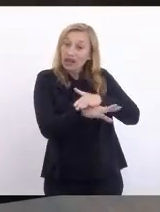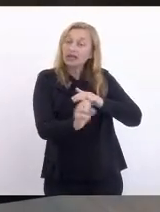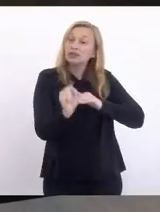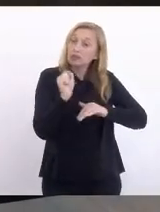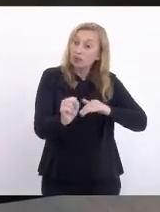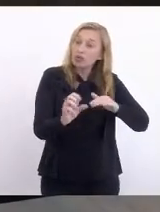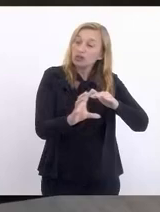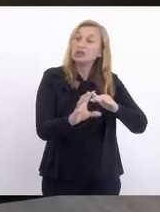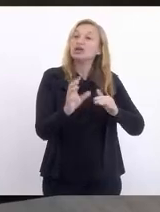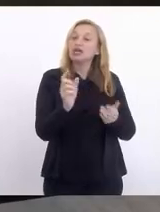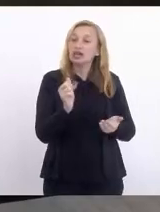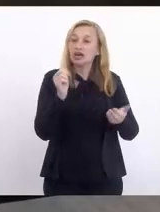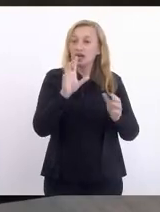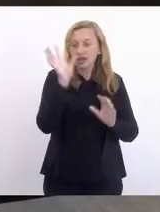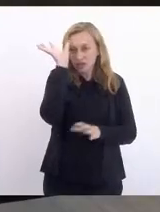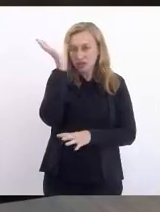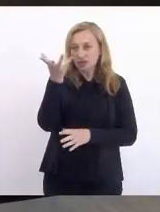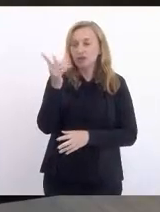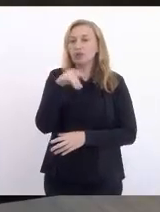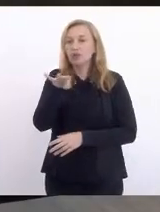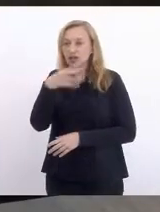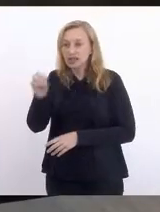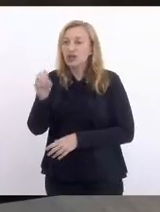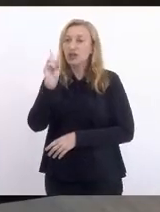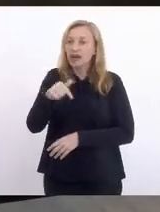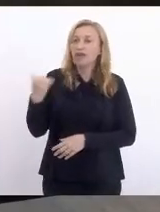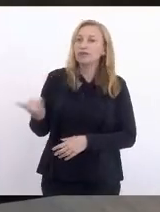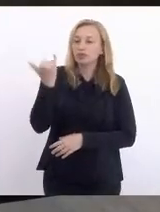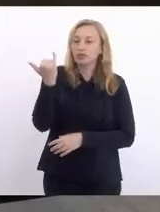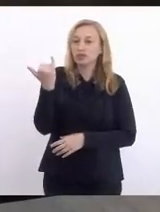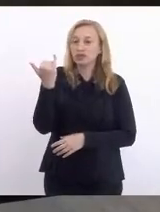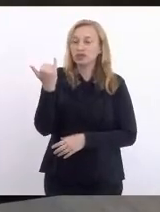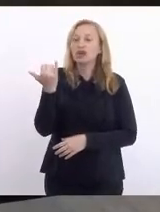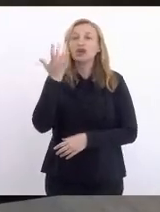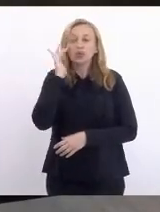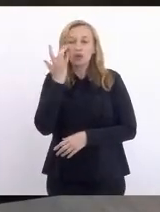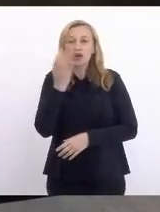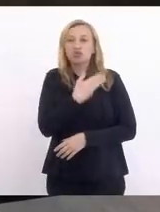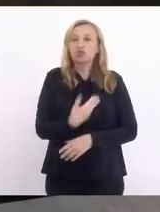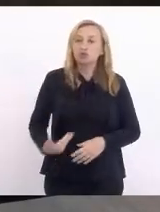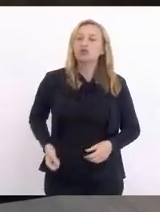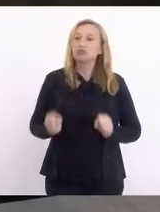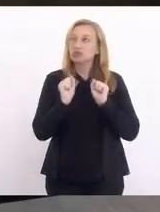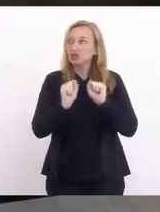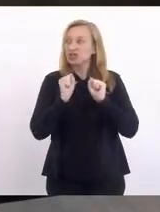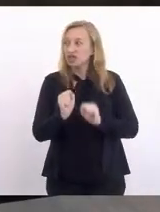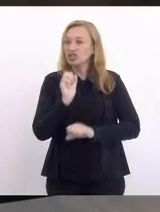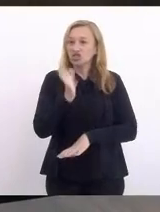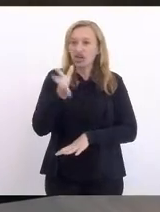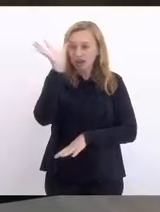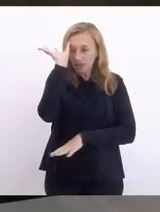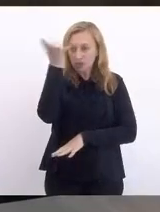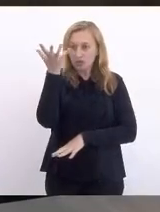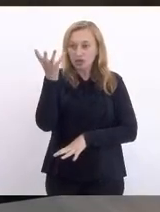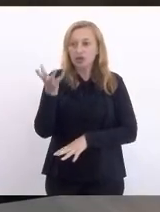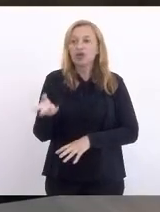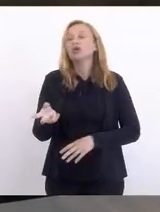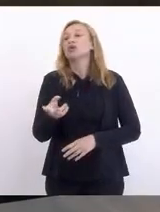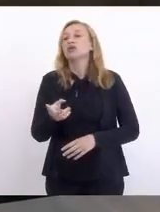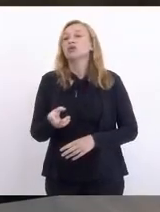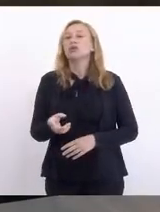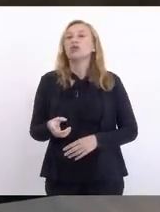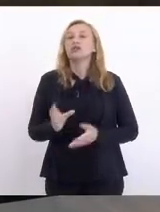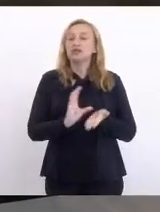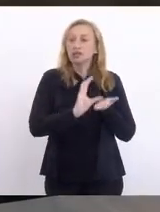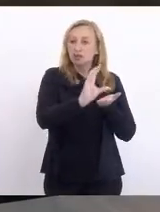podem resolver esta agenda Mas a questão das progressões é uma questão muito importante que eu acho que eu poderia já solucionar com esses recursos